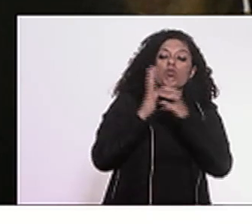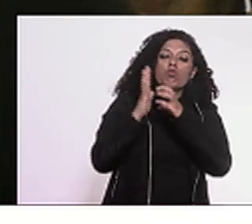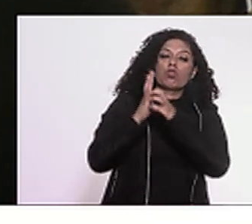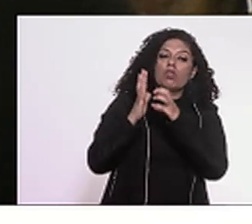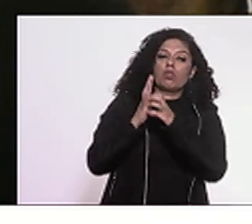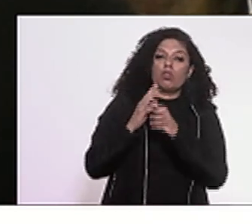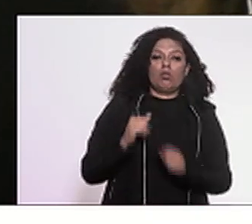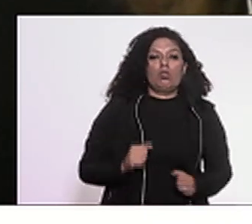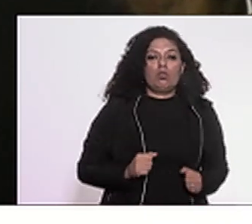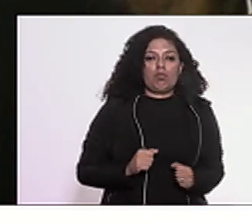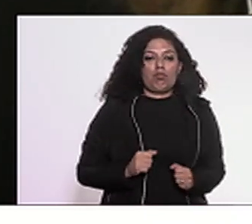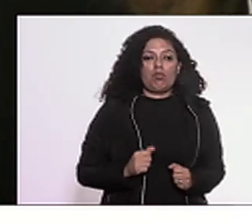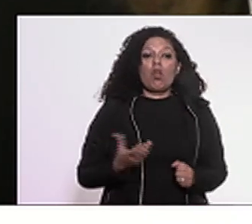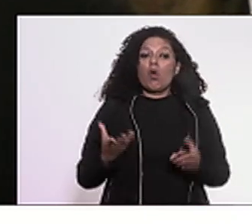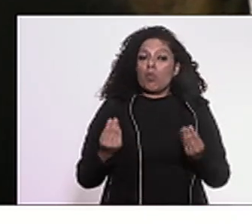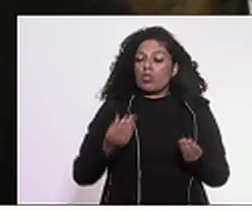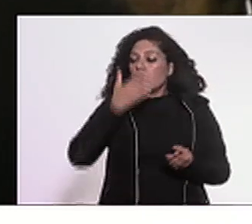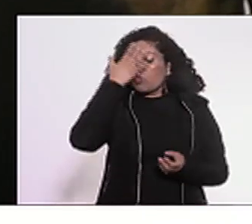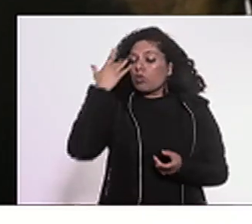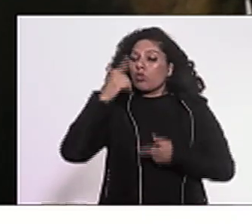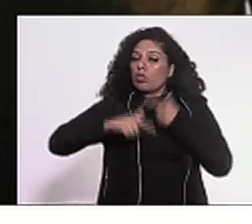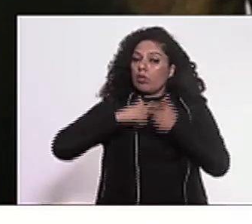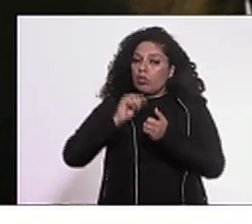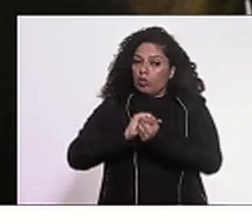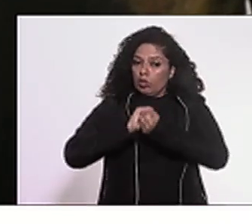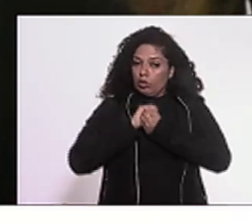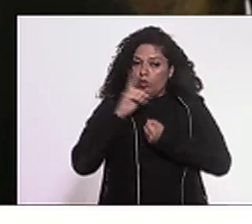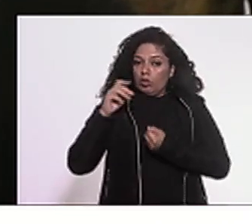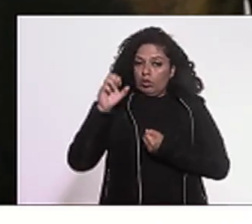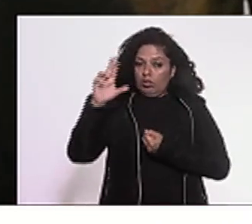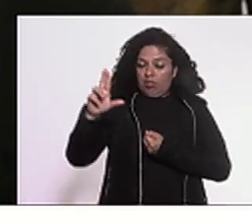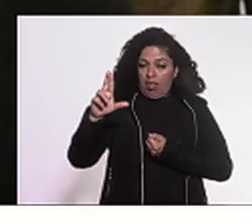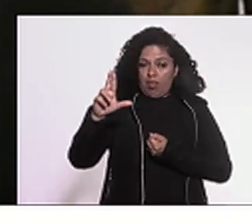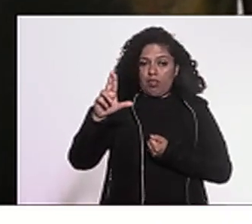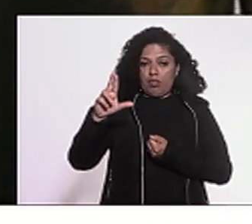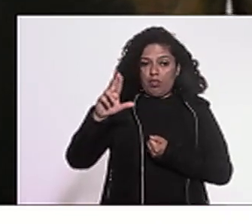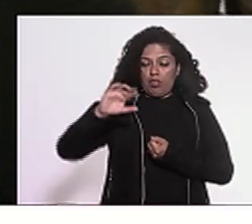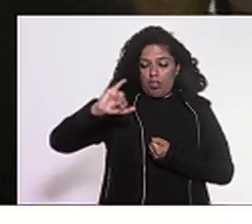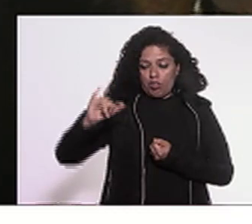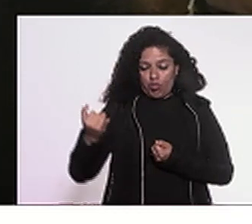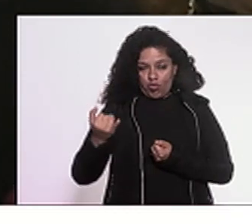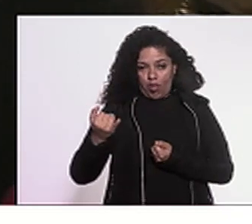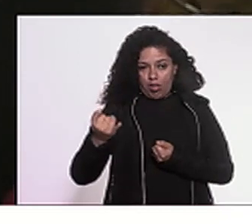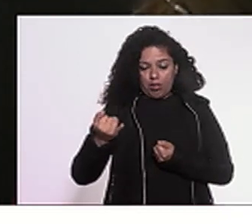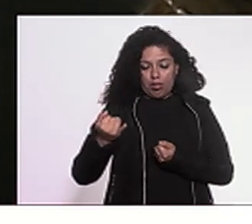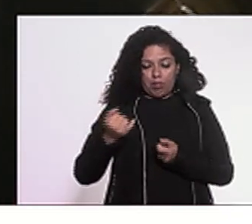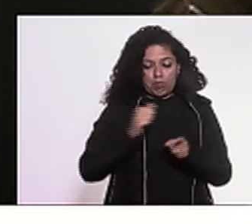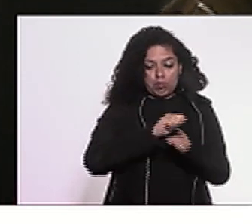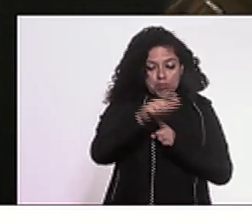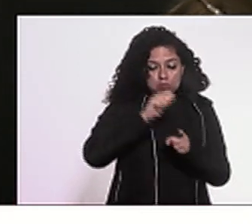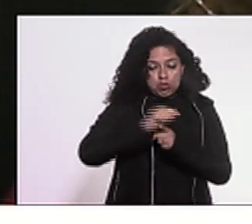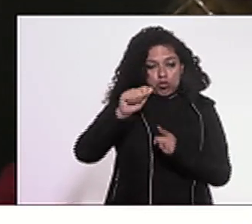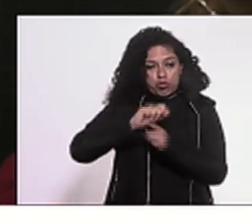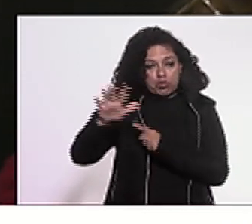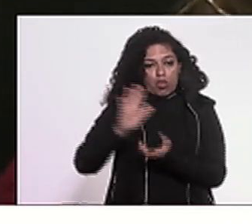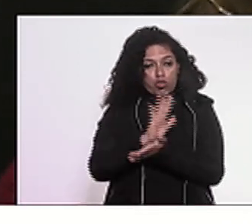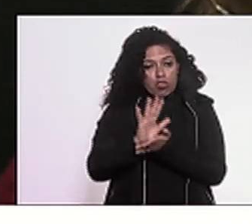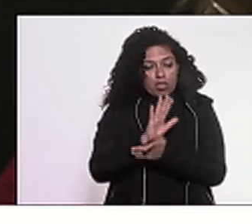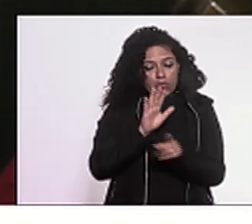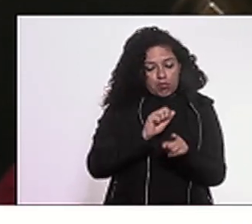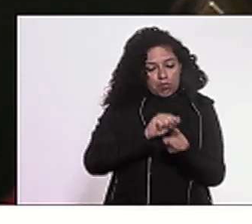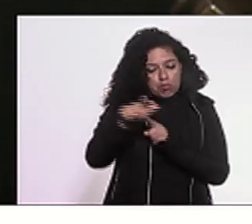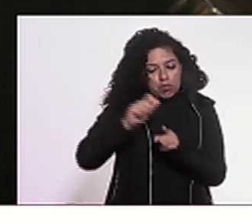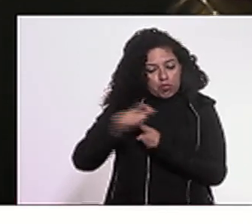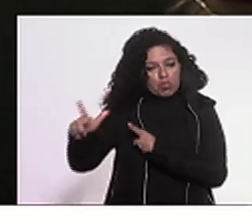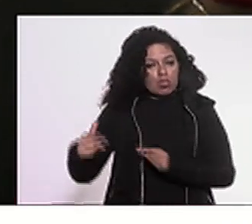servidores de carreira exonerados e em seus lugares foram colocadas pessoas políticas para atender